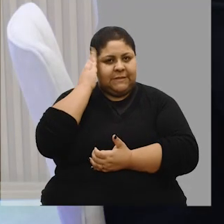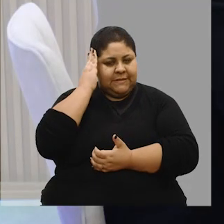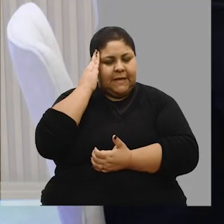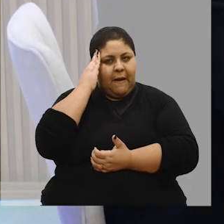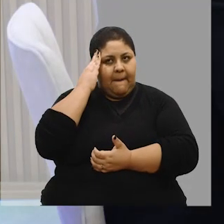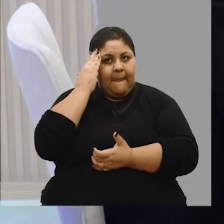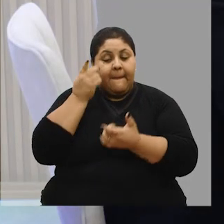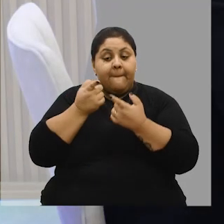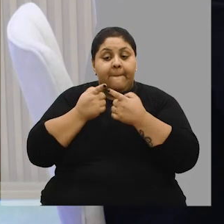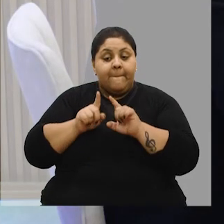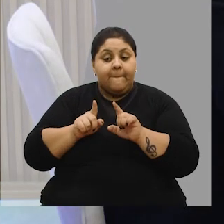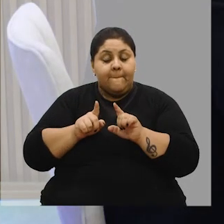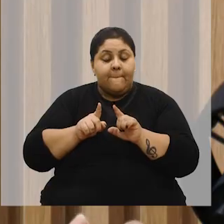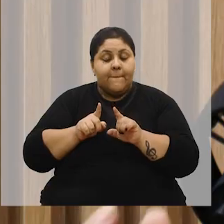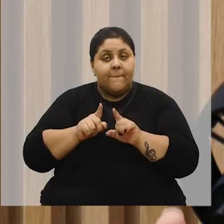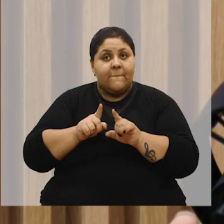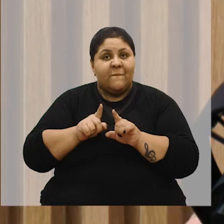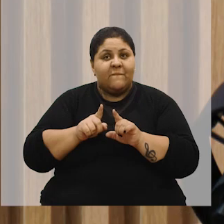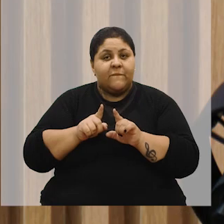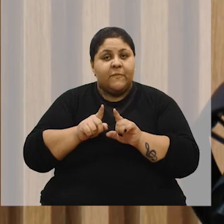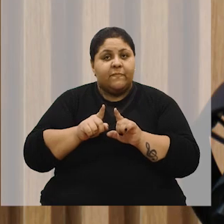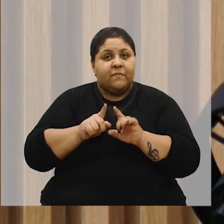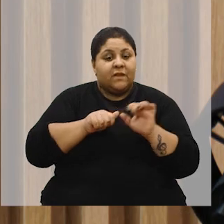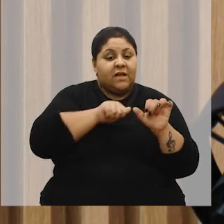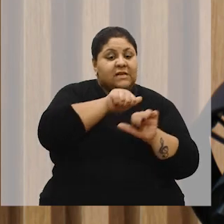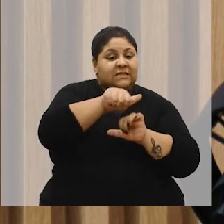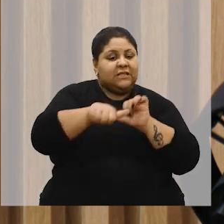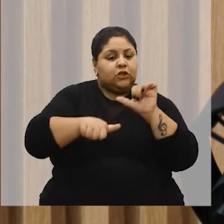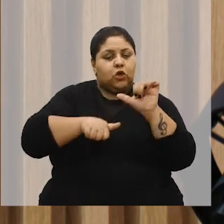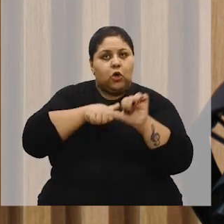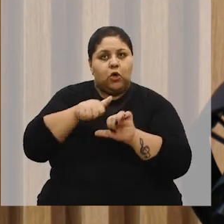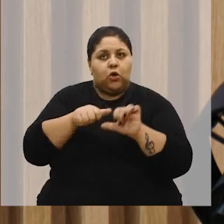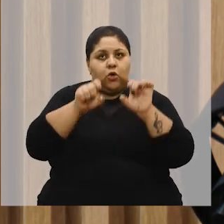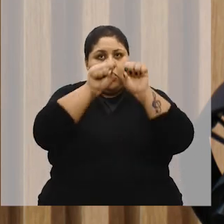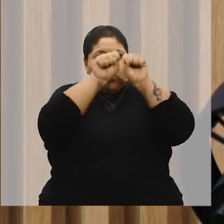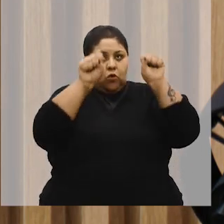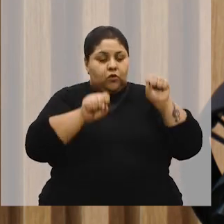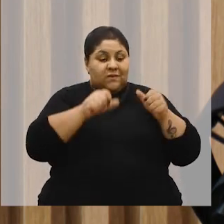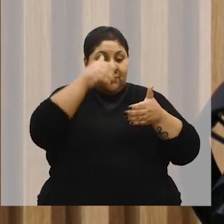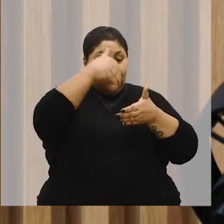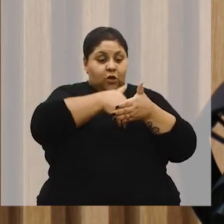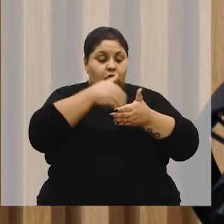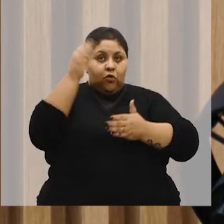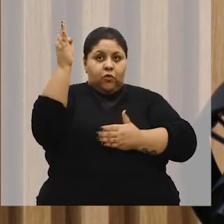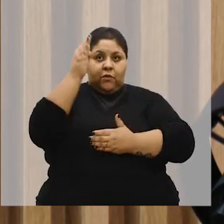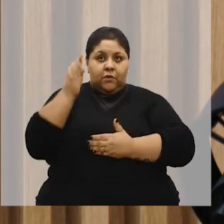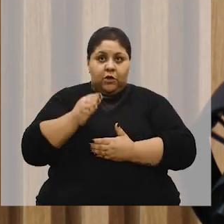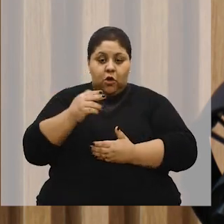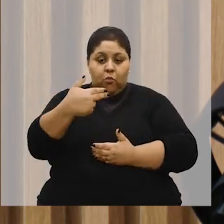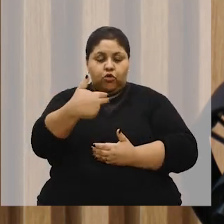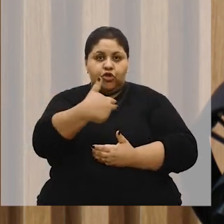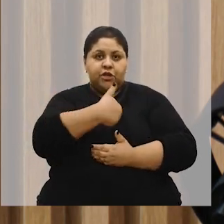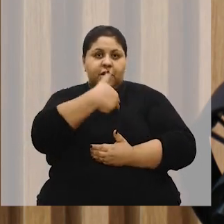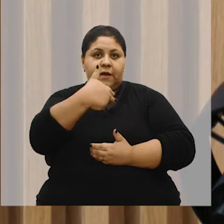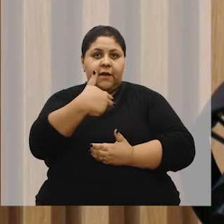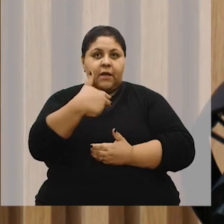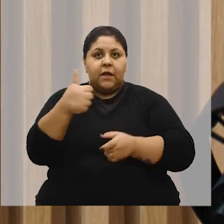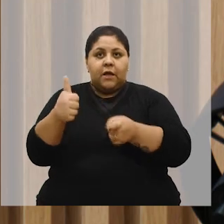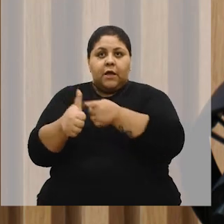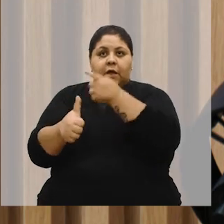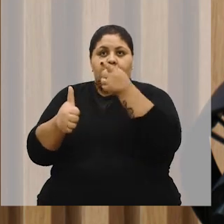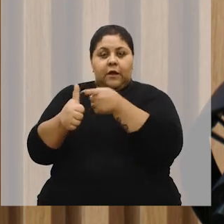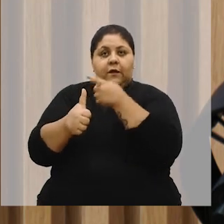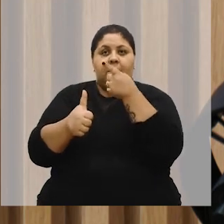né? Mas quando veio essa modificação do sistema eleitoral brasileiro, por Getúlio Vargas, as